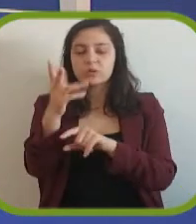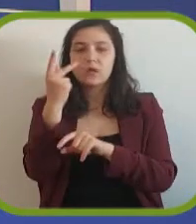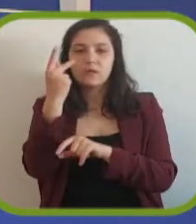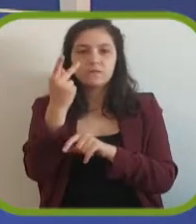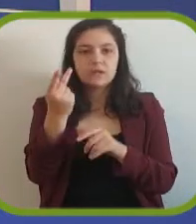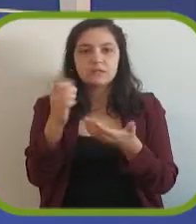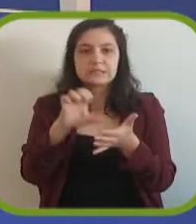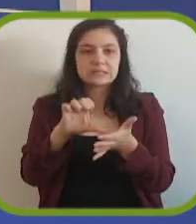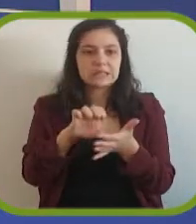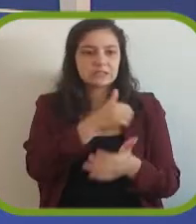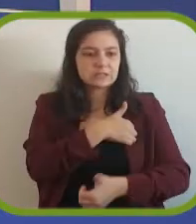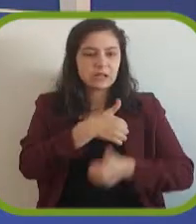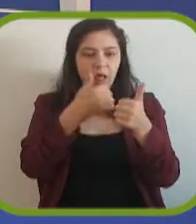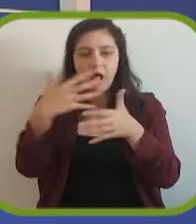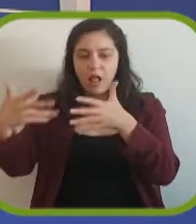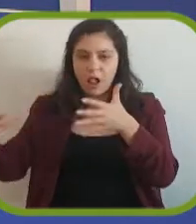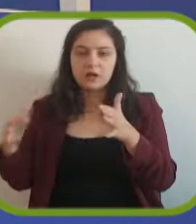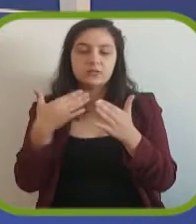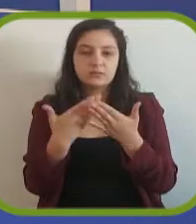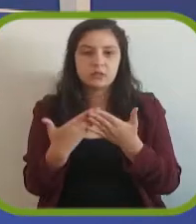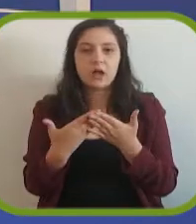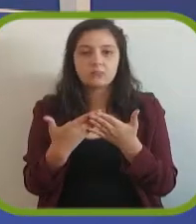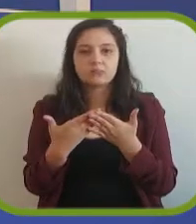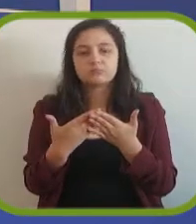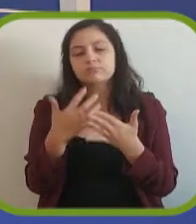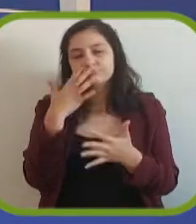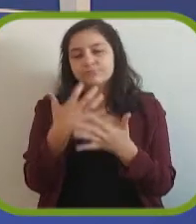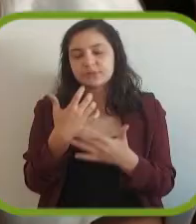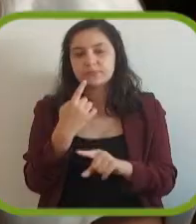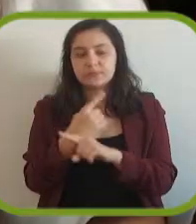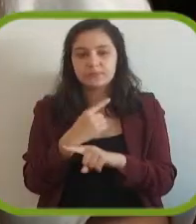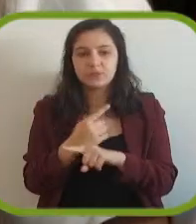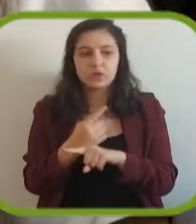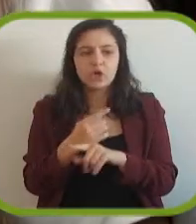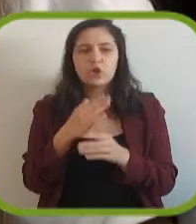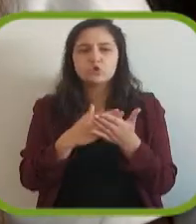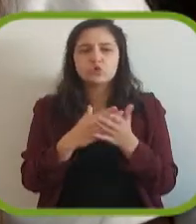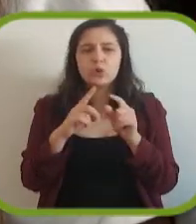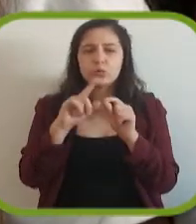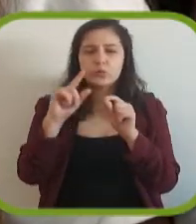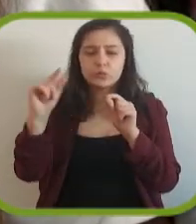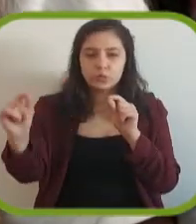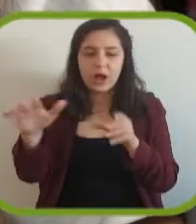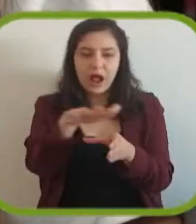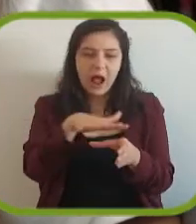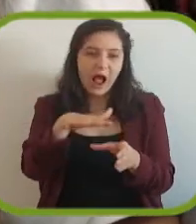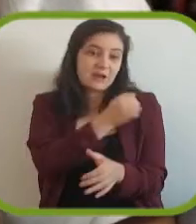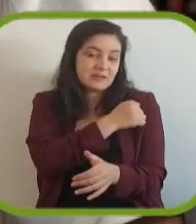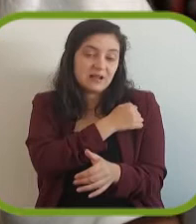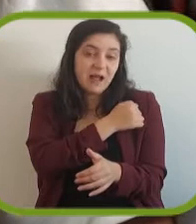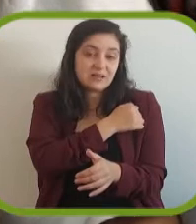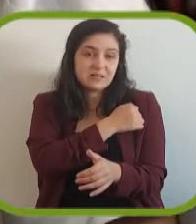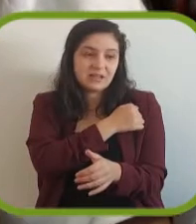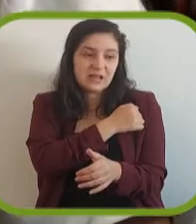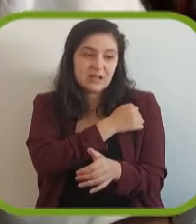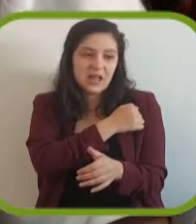por exemplo, nos centros da cidade e por aí diante, isso continua a fazer diferença. Estudar longe da área de